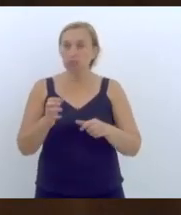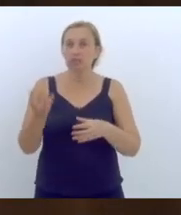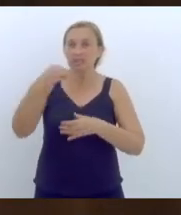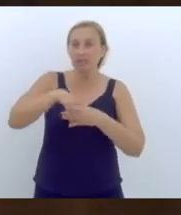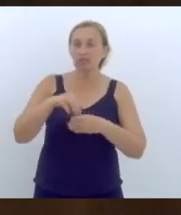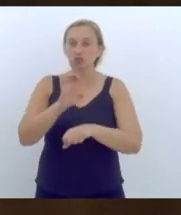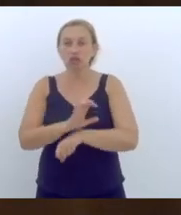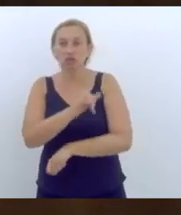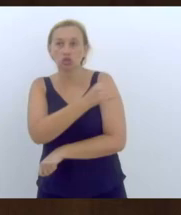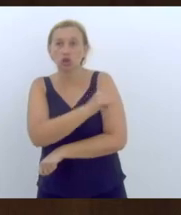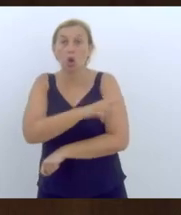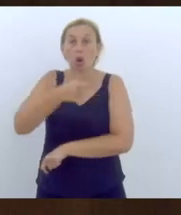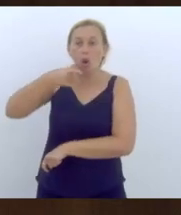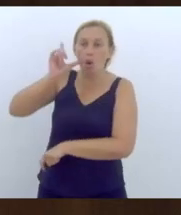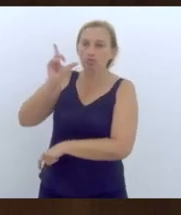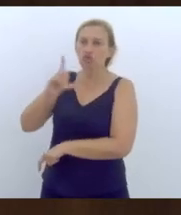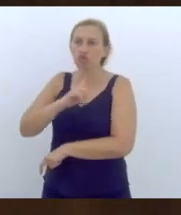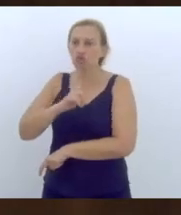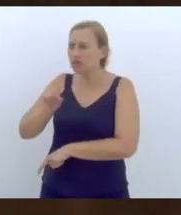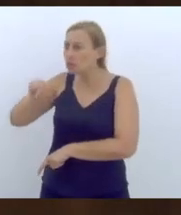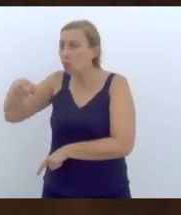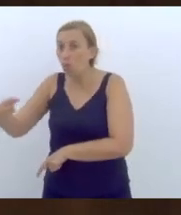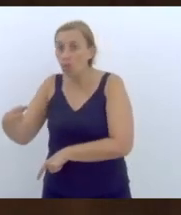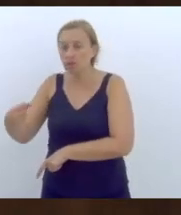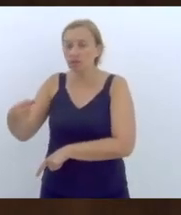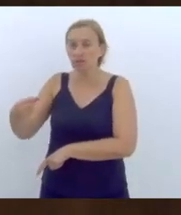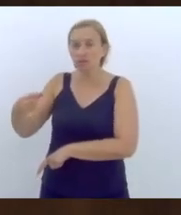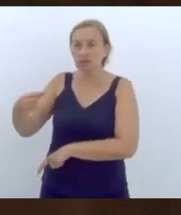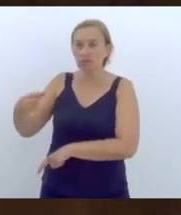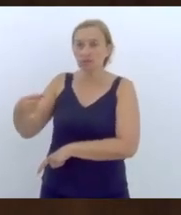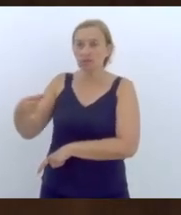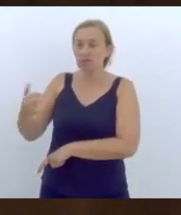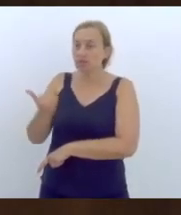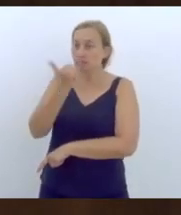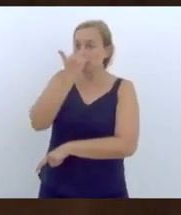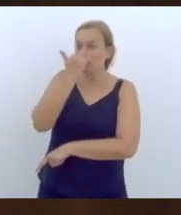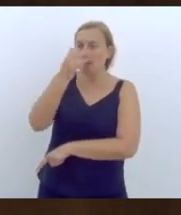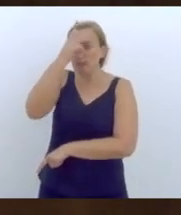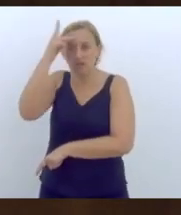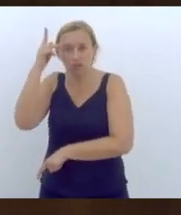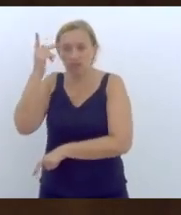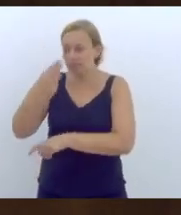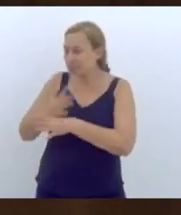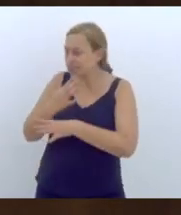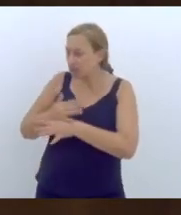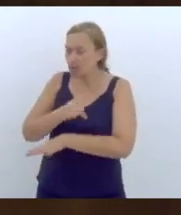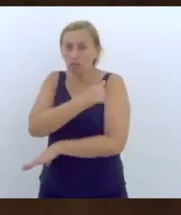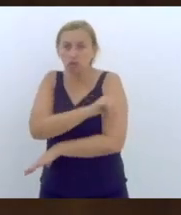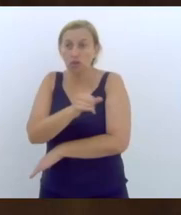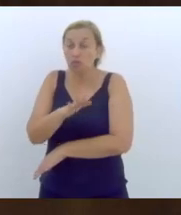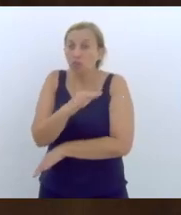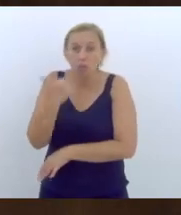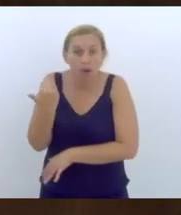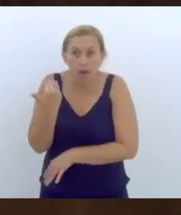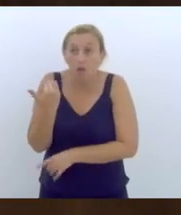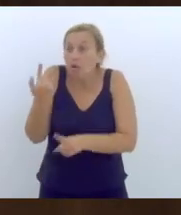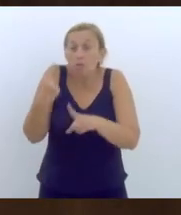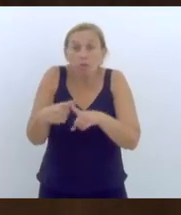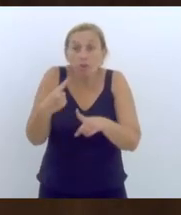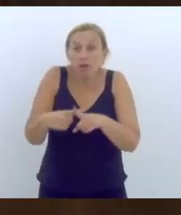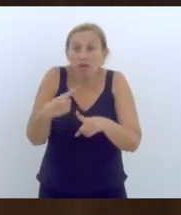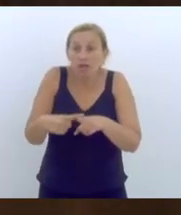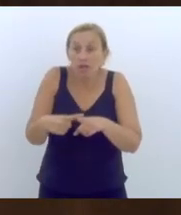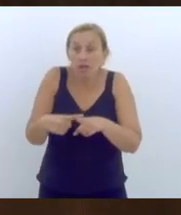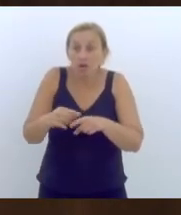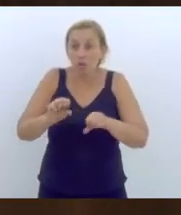Janeiro. Ontem mesmo tivemos outra vítima na cidade do Rio de Janeiro, que foi a óbito porque circulava